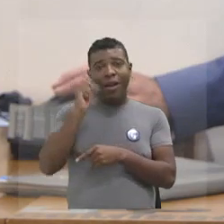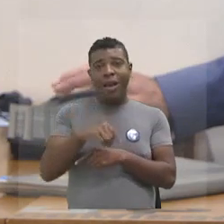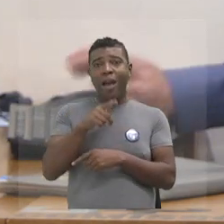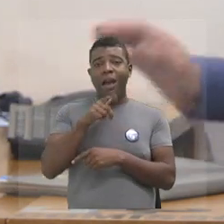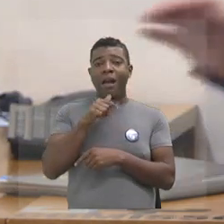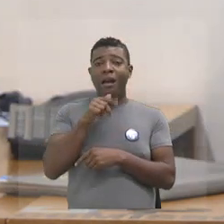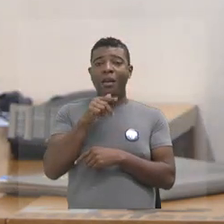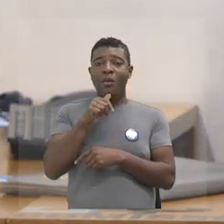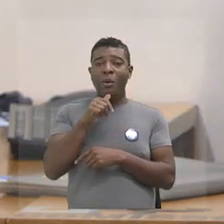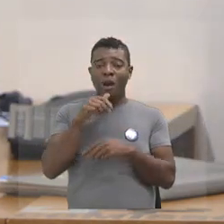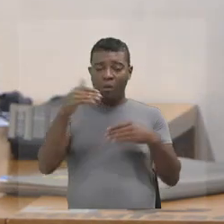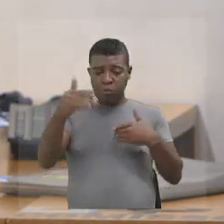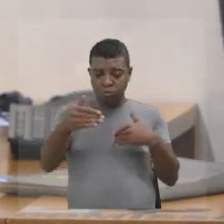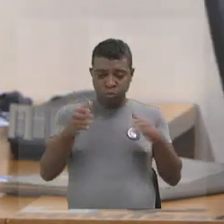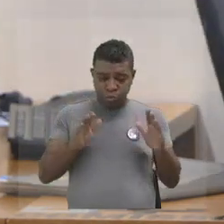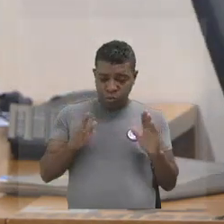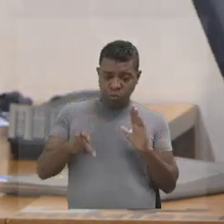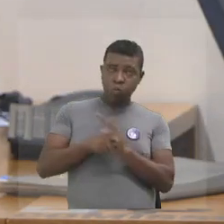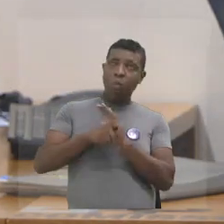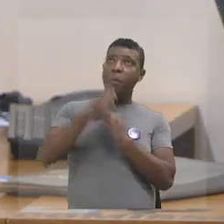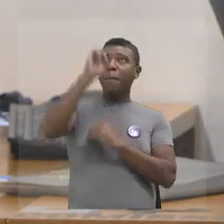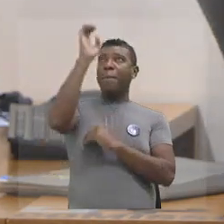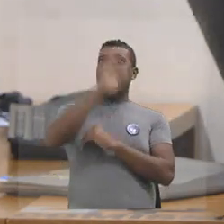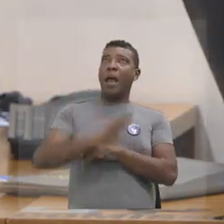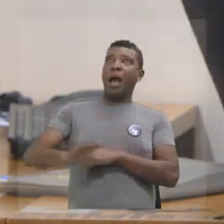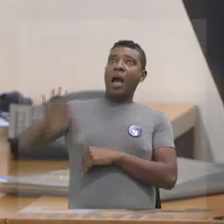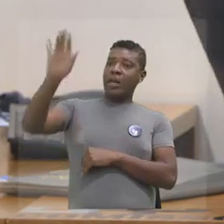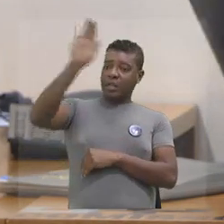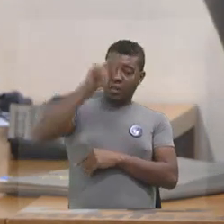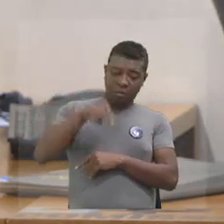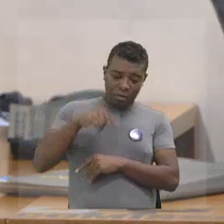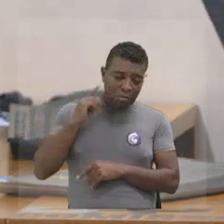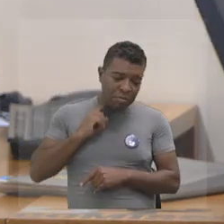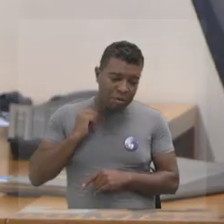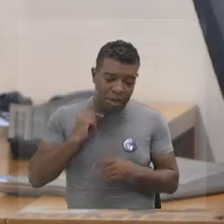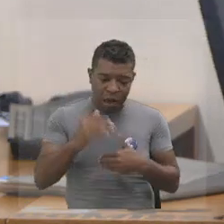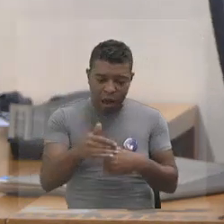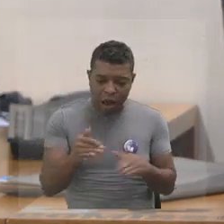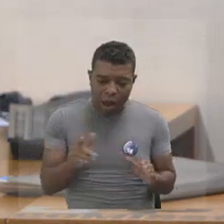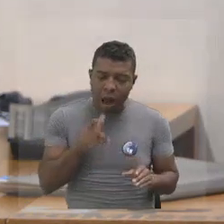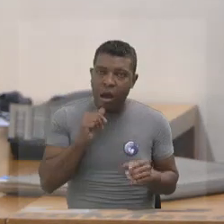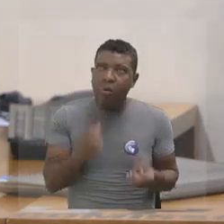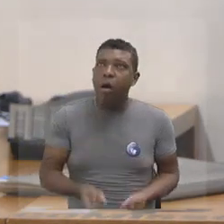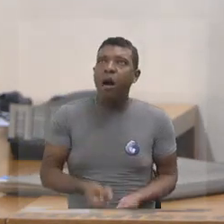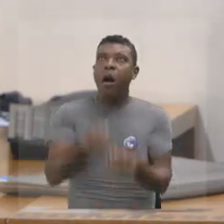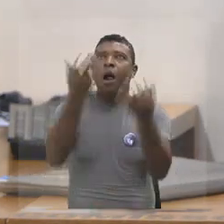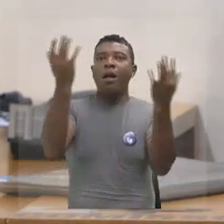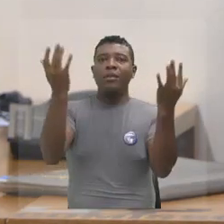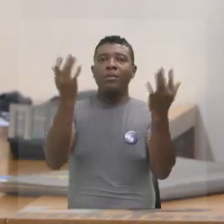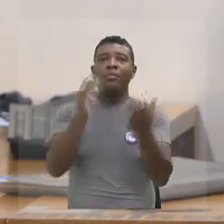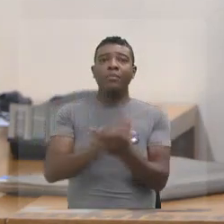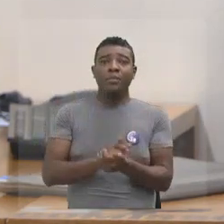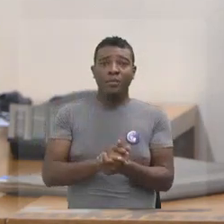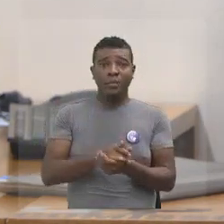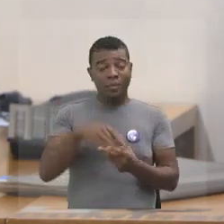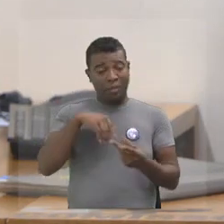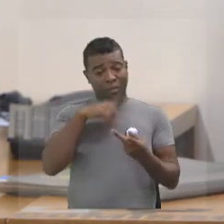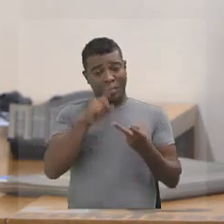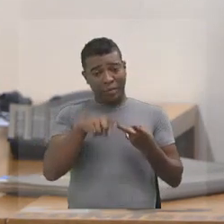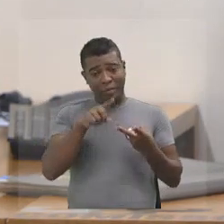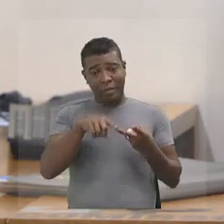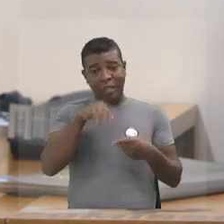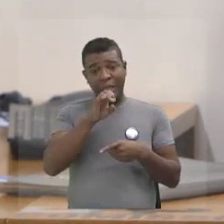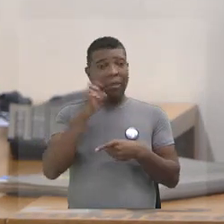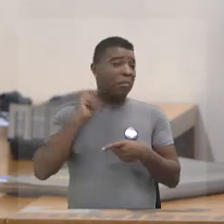Então já começa por aí no estado que é o maior estado produtor de café proto de leite